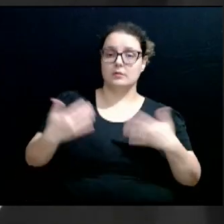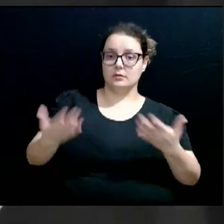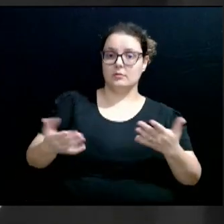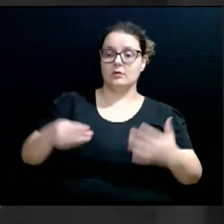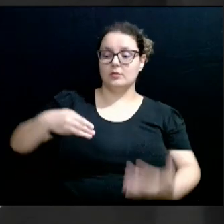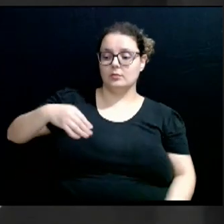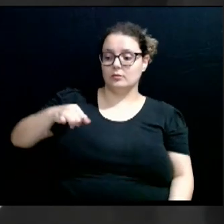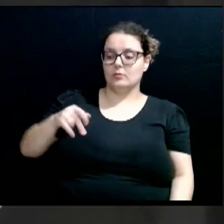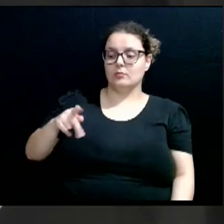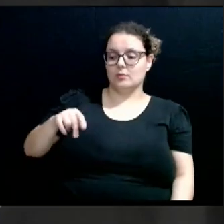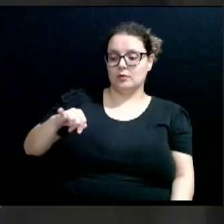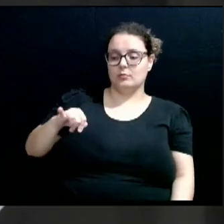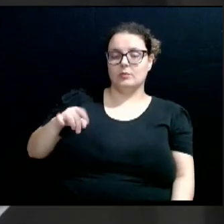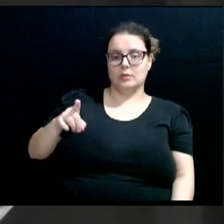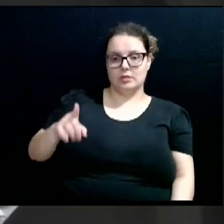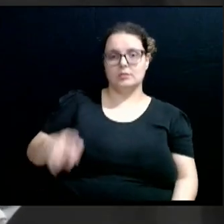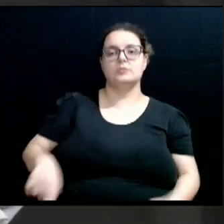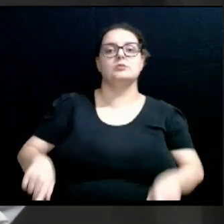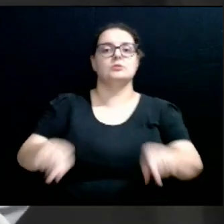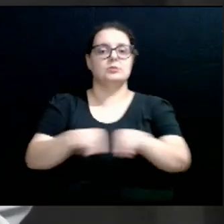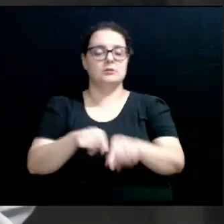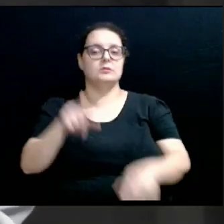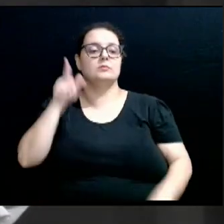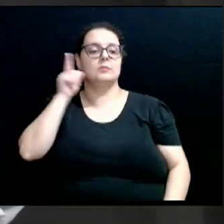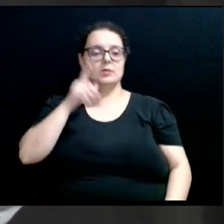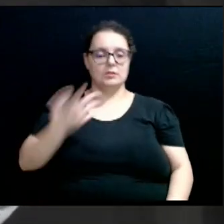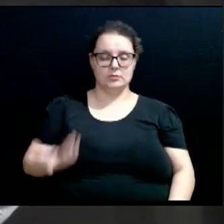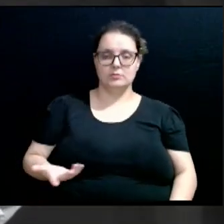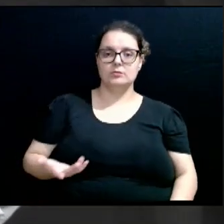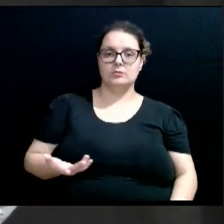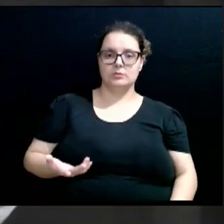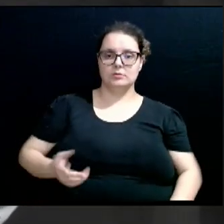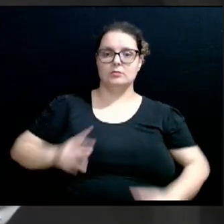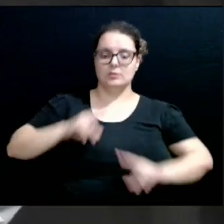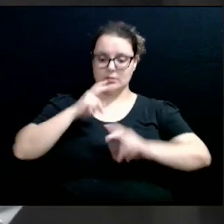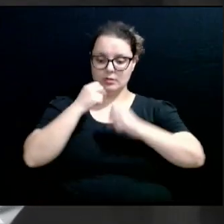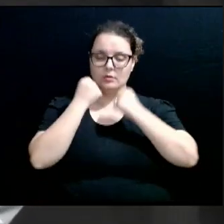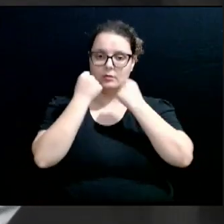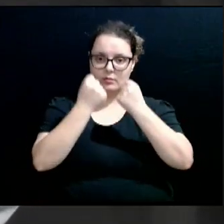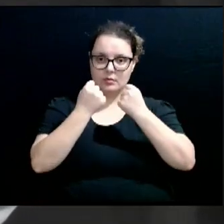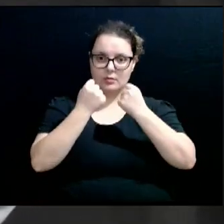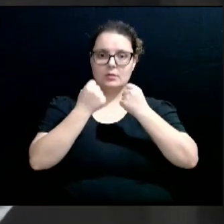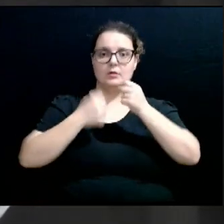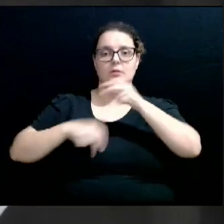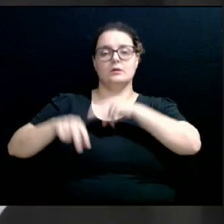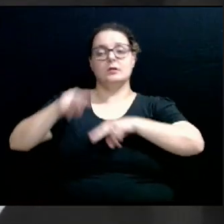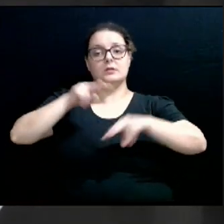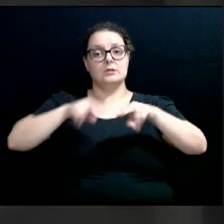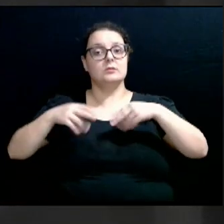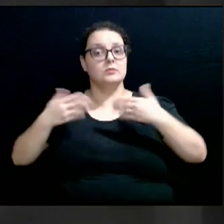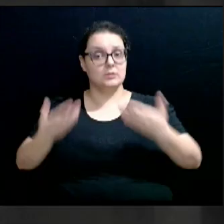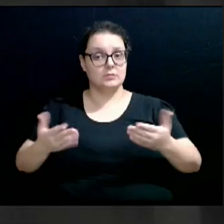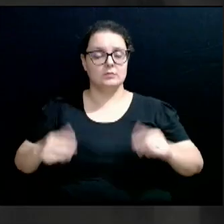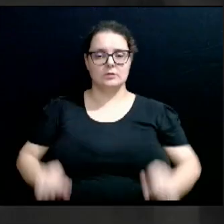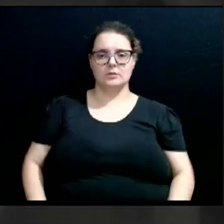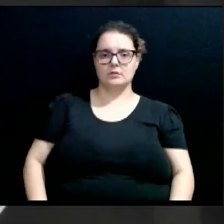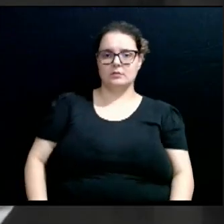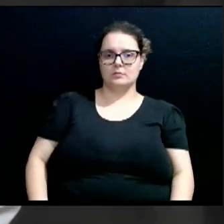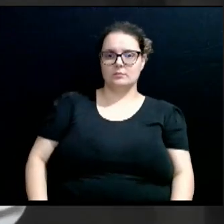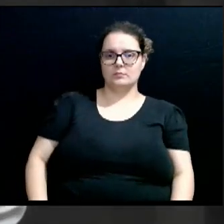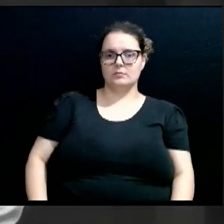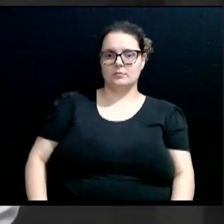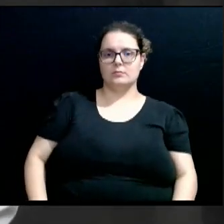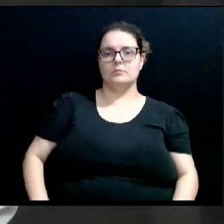gente também conseguiu dar esse fortalecimento e essa visibilidade para aquilo que as pessoas acham